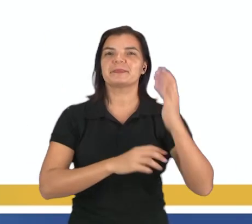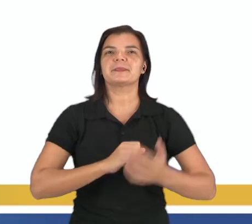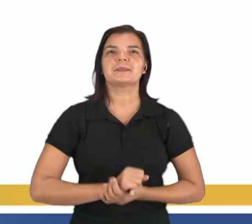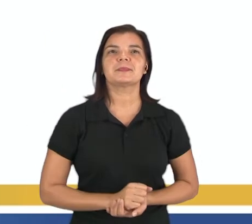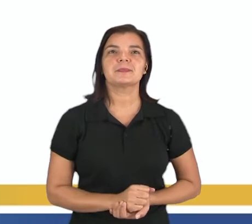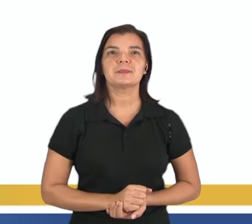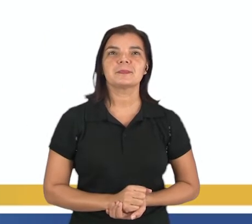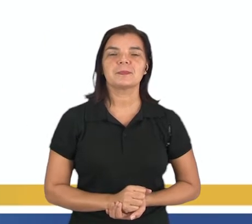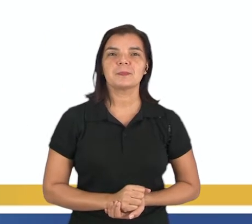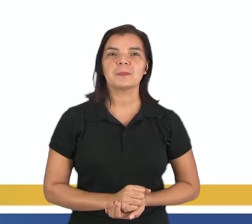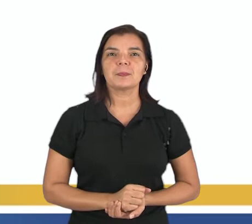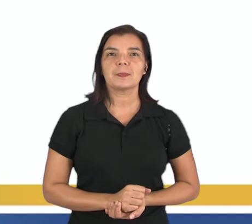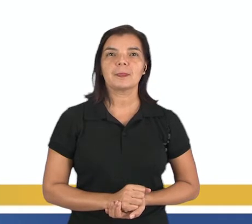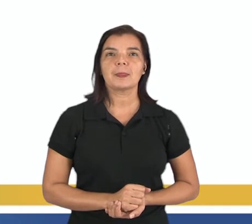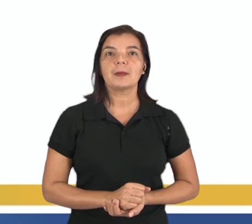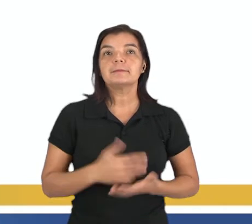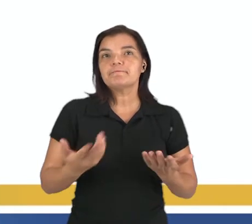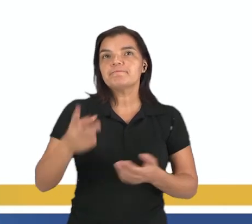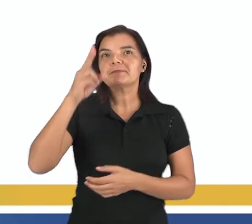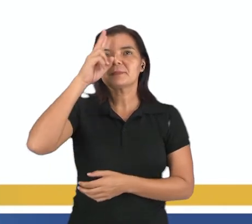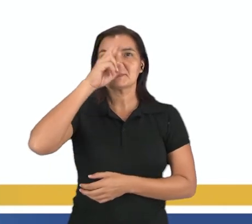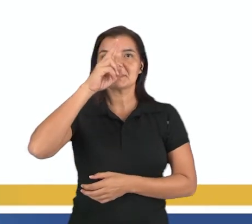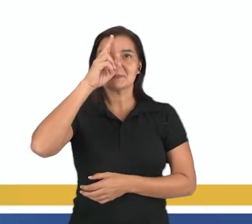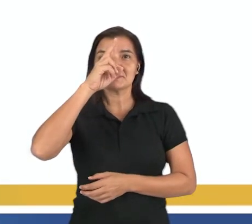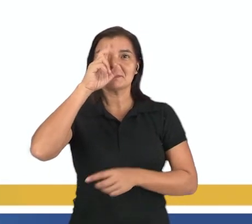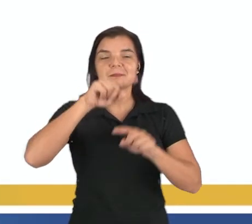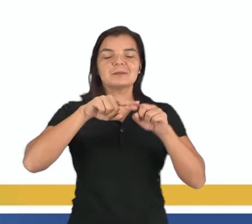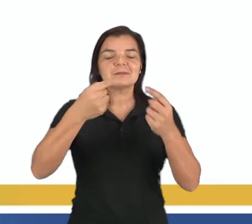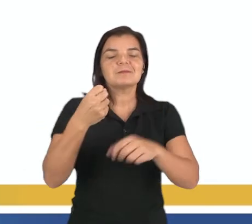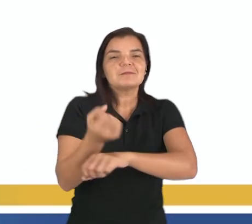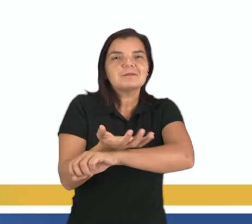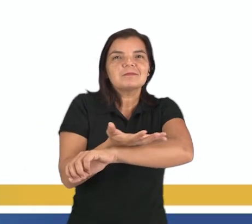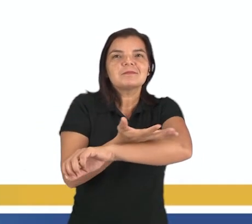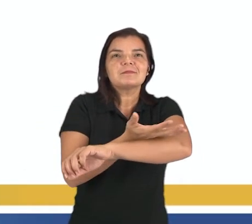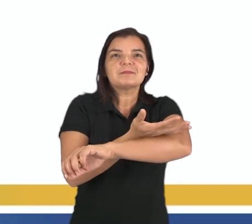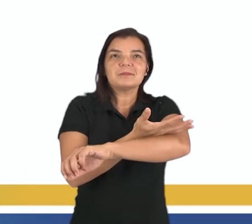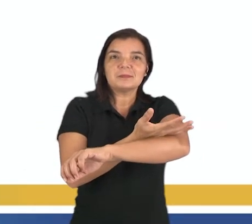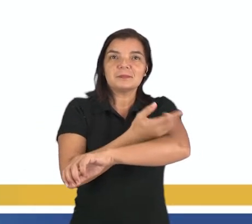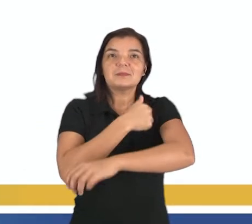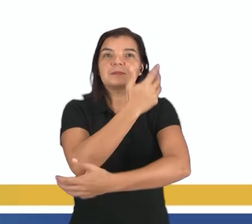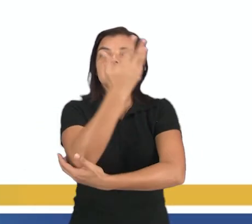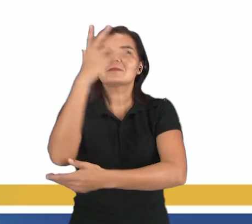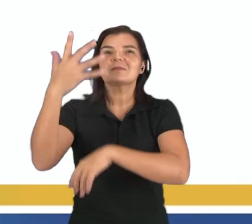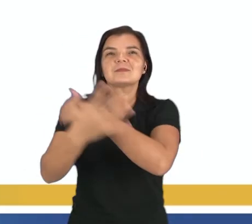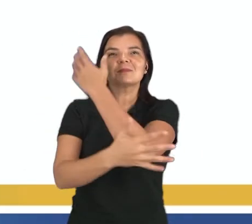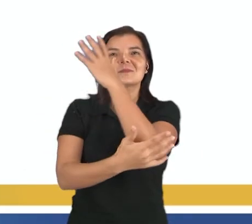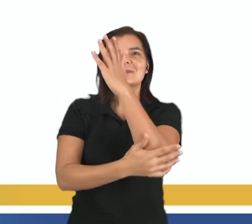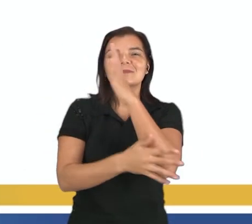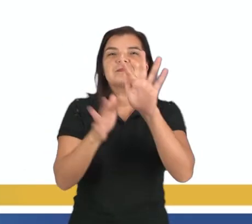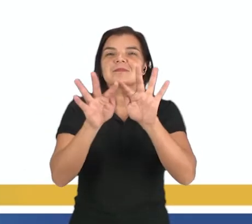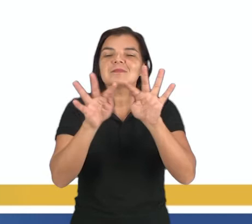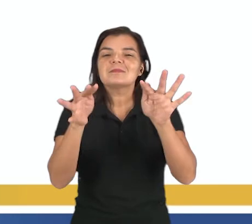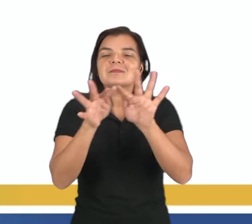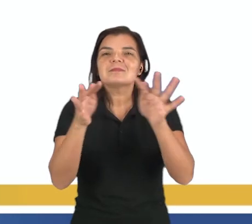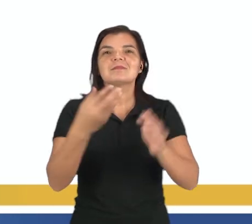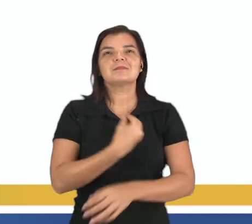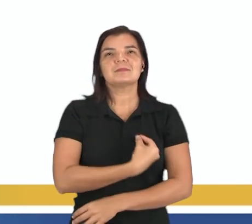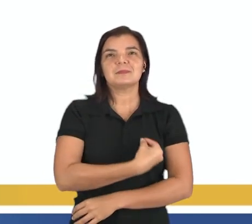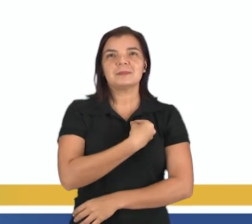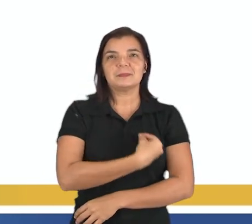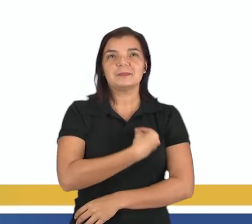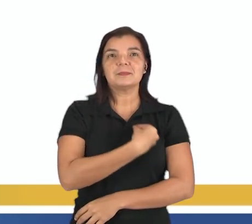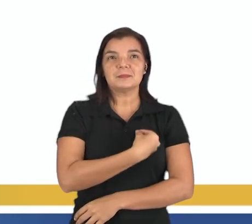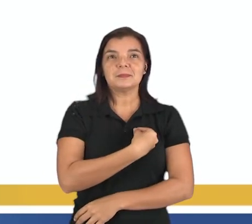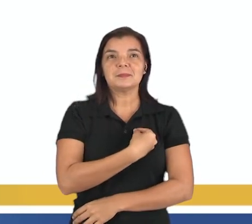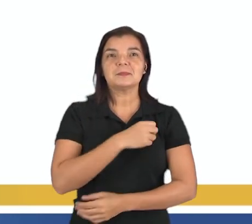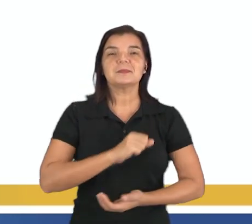adentro. Então, vamos lá, continuando. Porém, as lembranças que mais me emocionam são as da natureza e da simplicidade